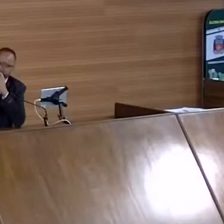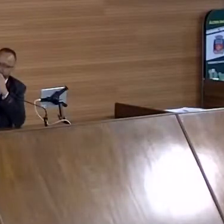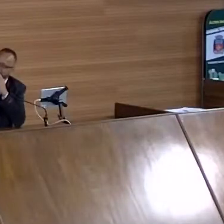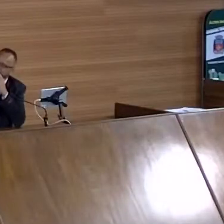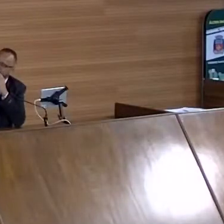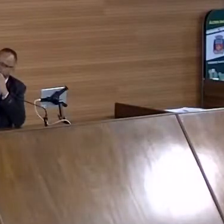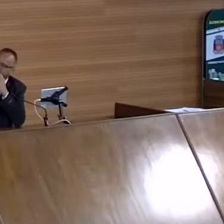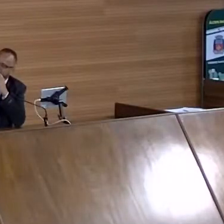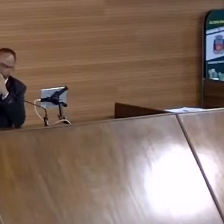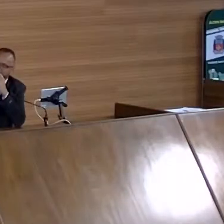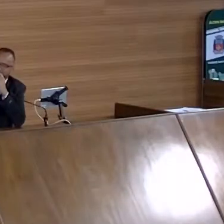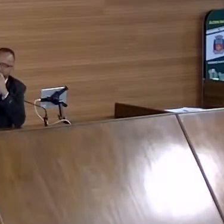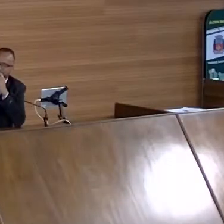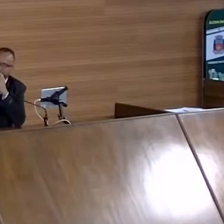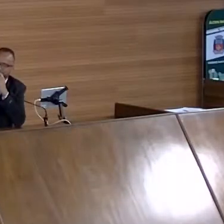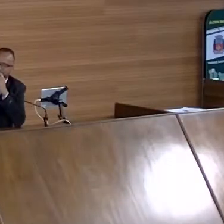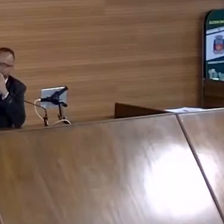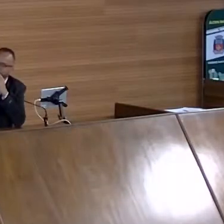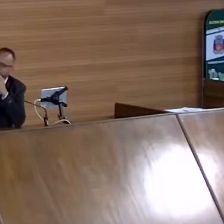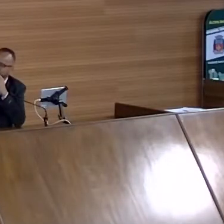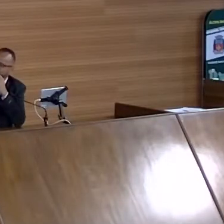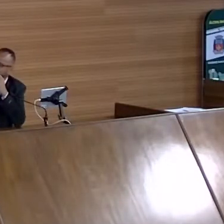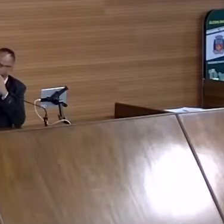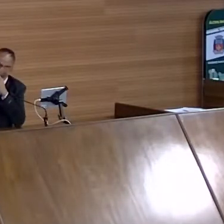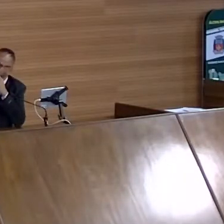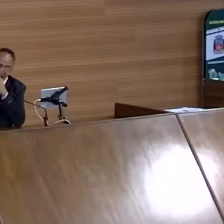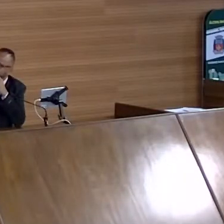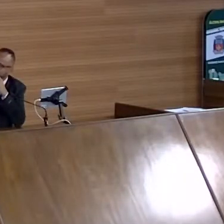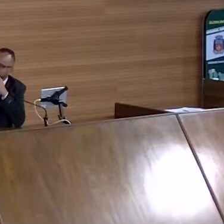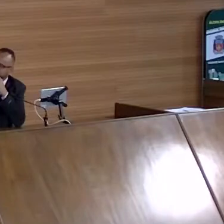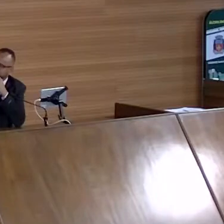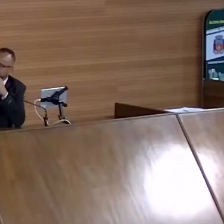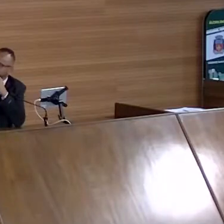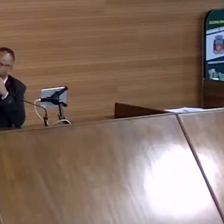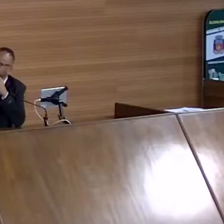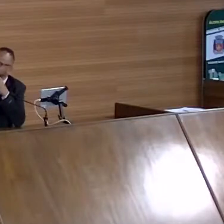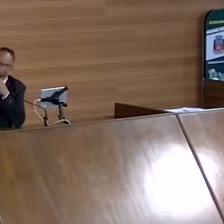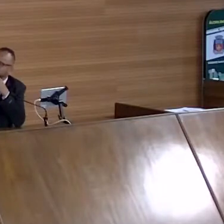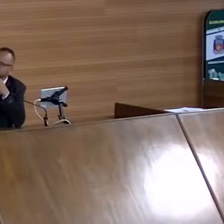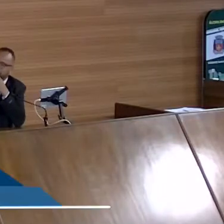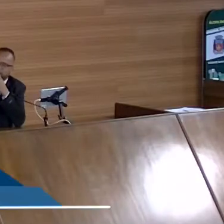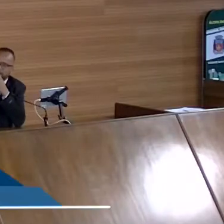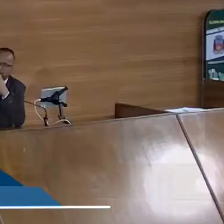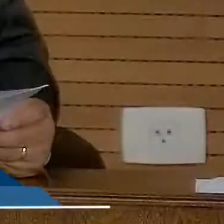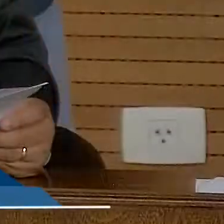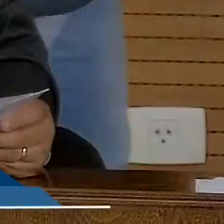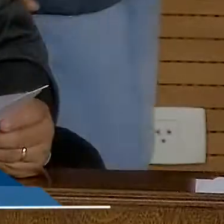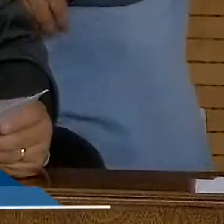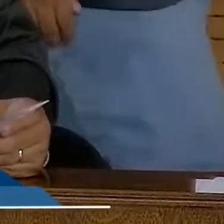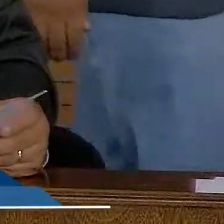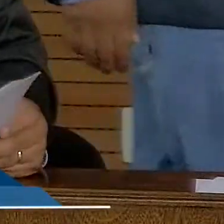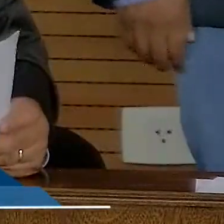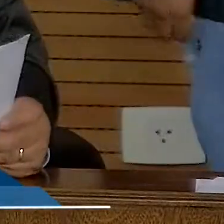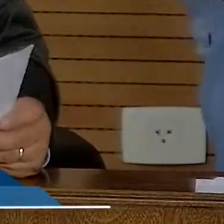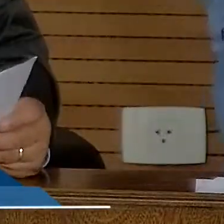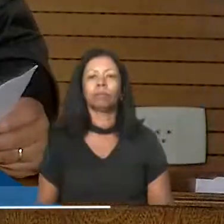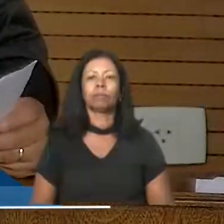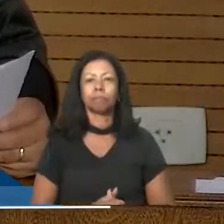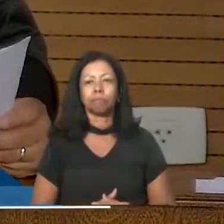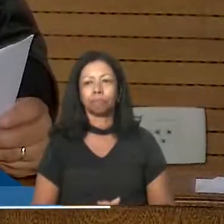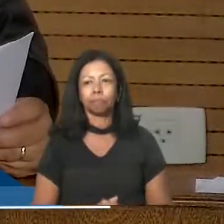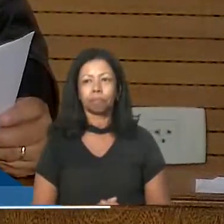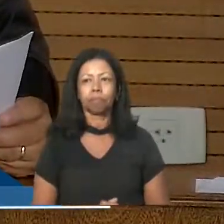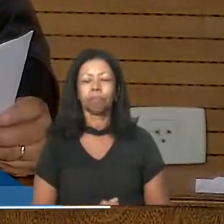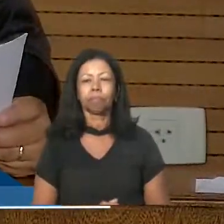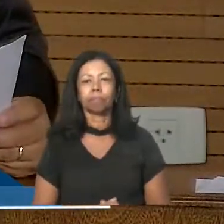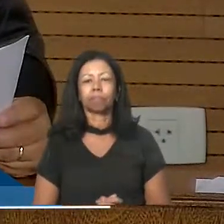Chega a esta comissões o presente projeto de lei de autoria do excelentíssimo senhor prefeito municipal, que autoriza